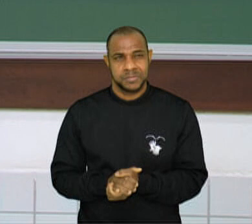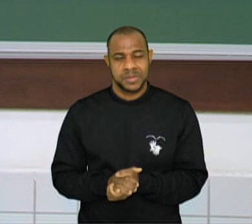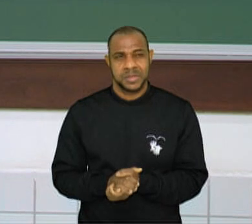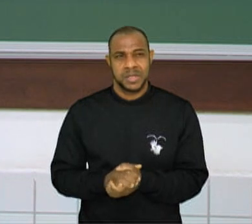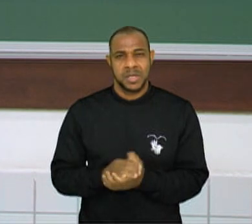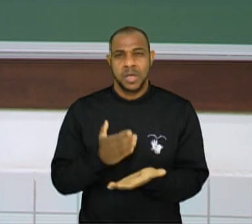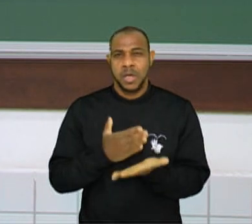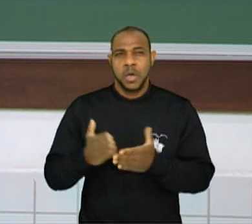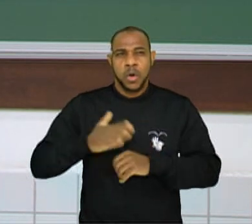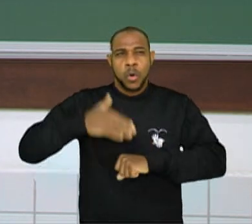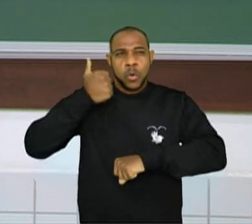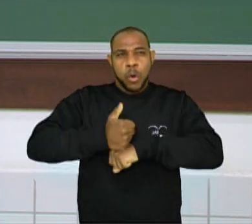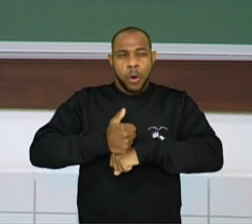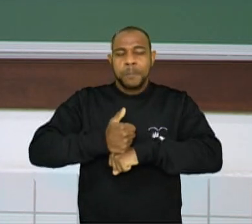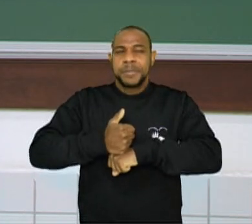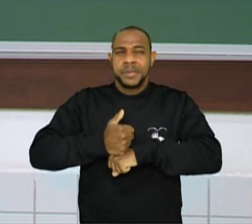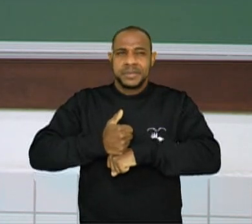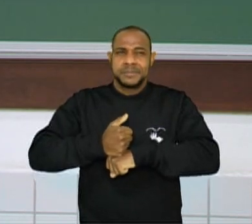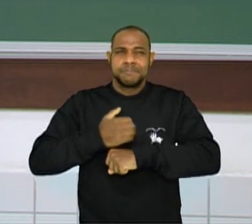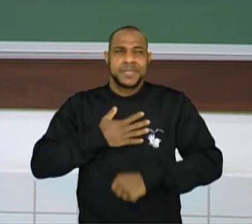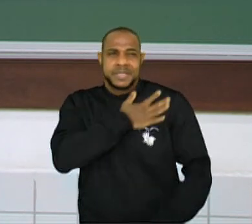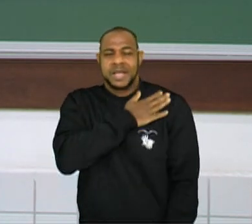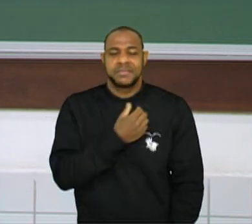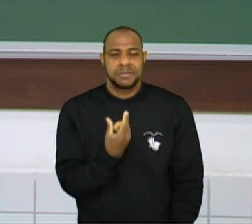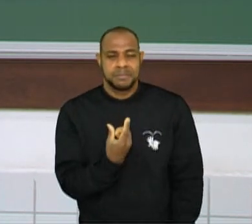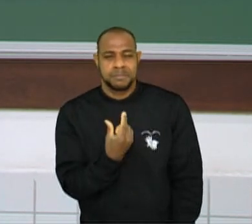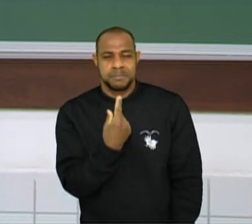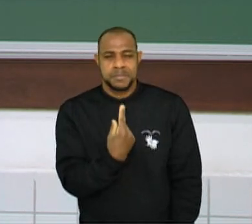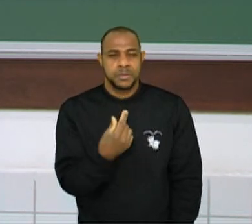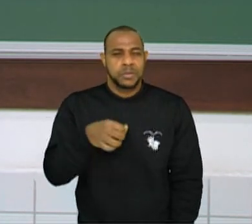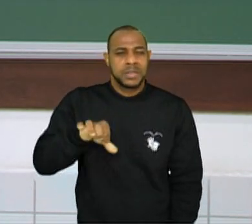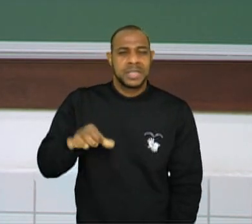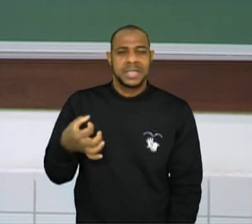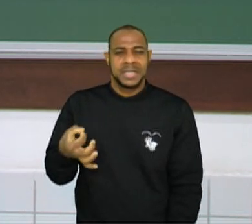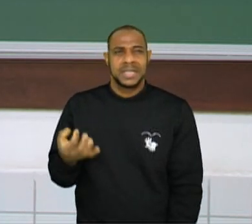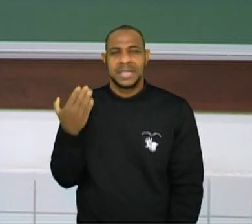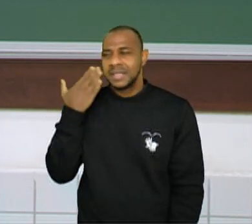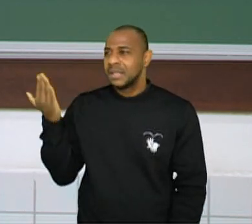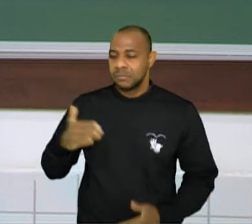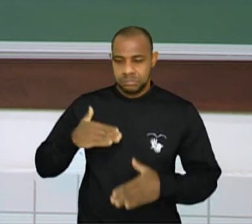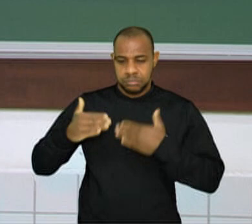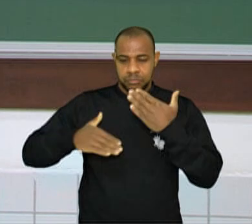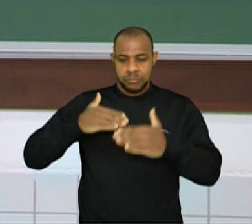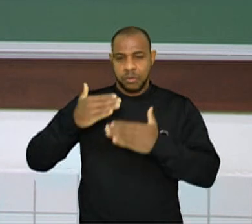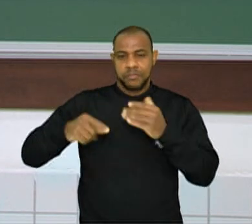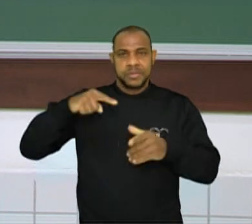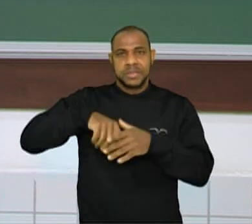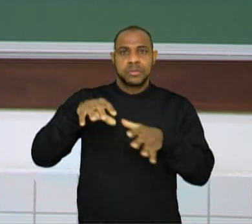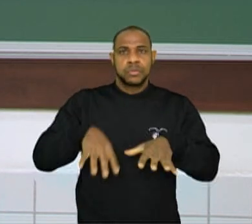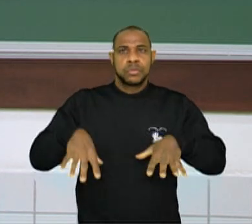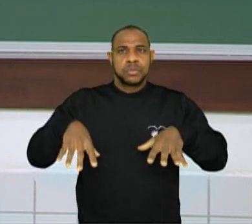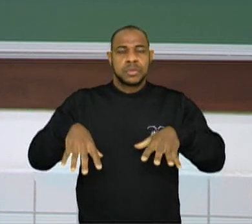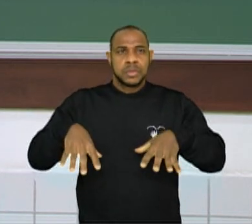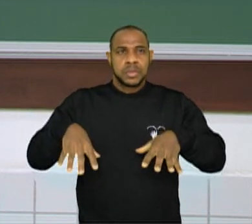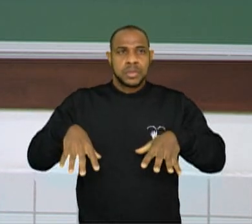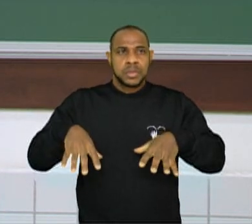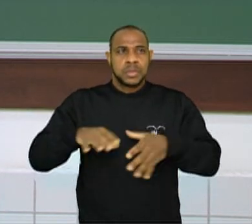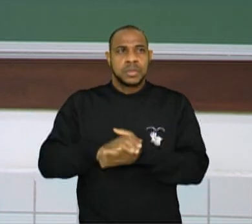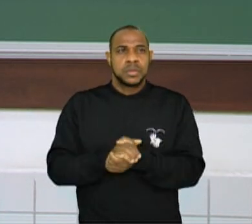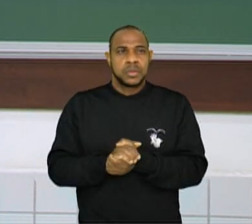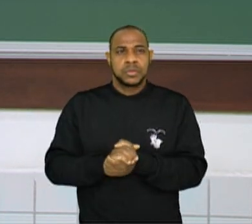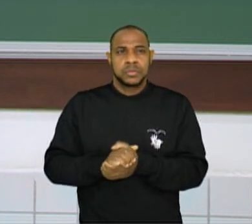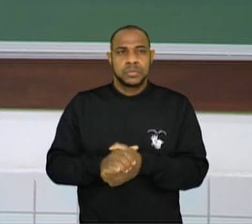64 se desenvolve dentro dos quartéis também, se desenvolve no parlamento, também é um golpe parlamentar, isso é